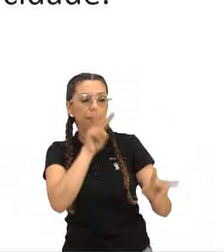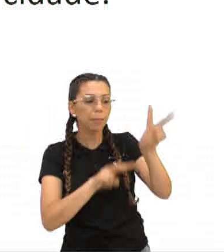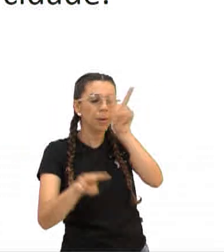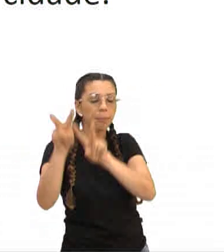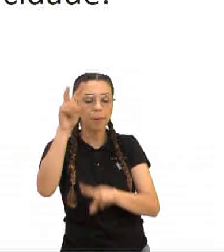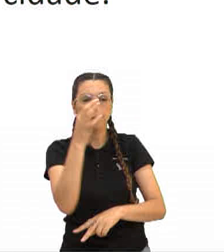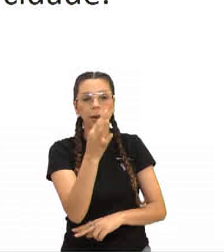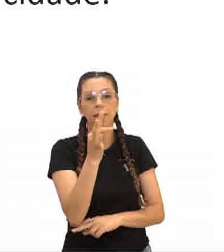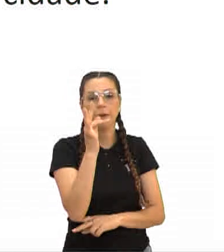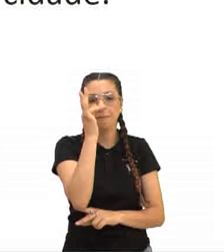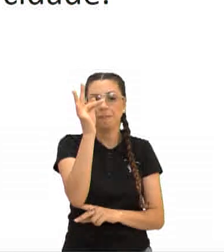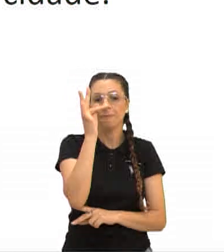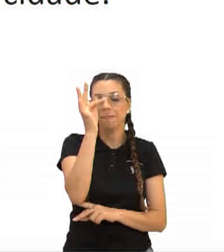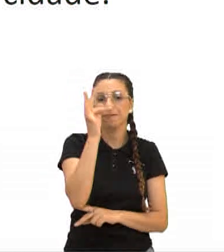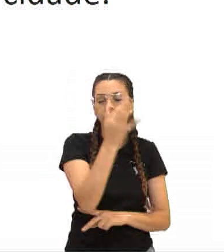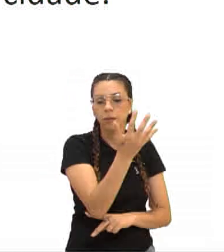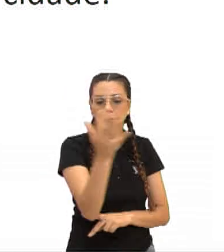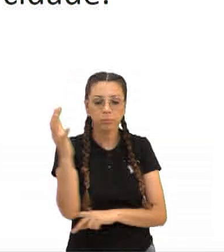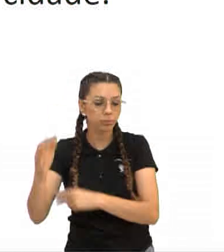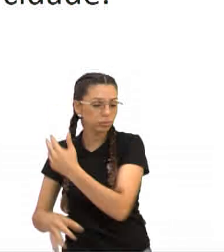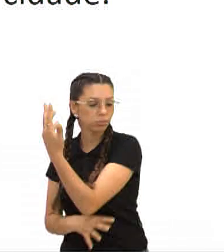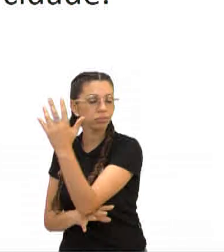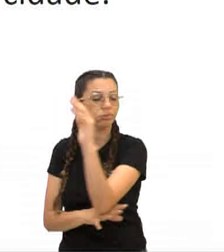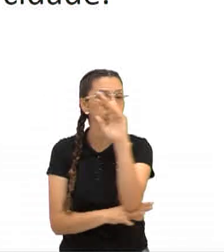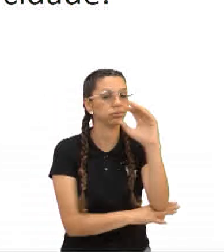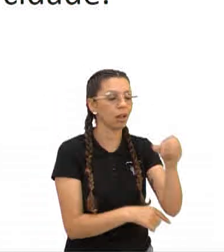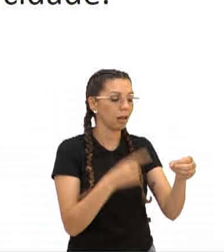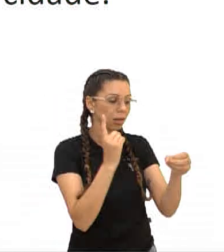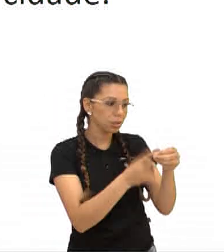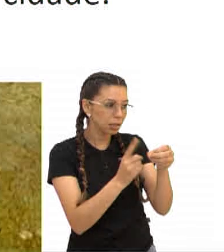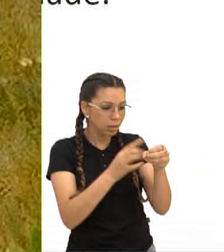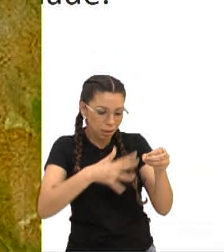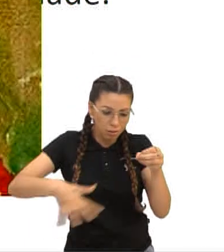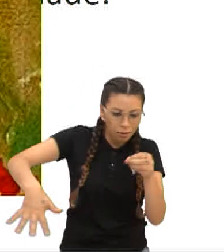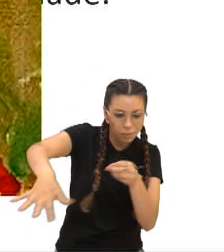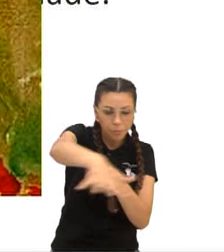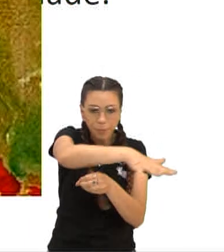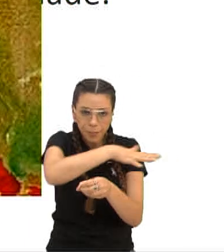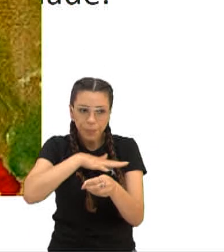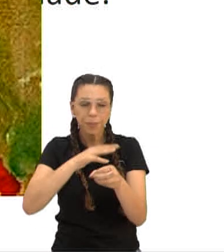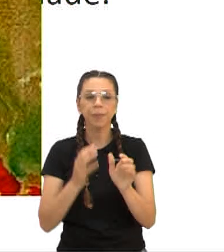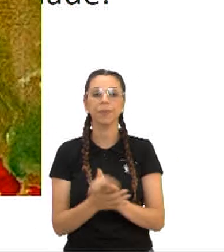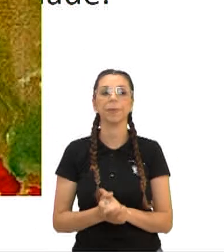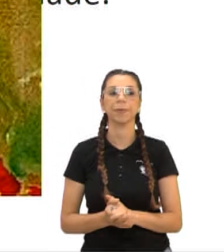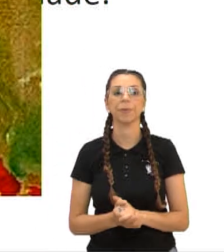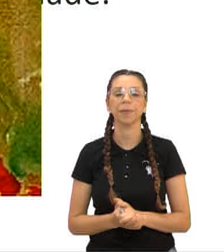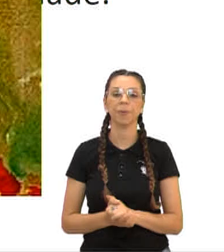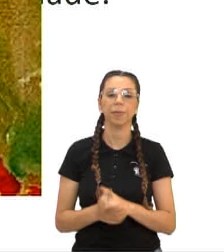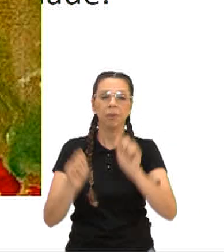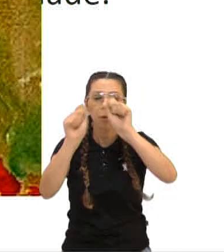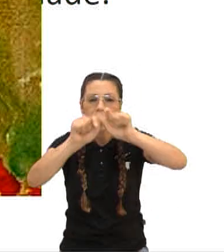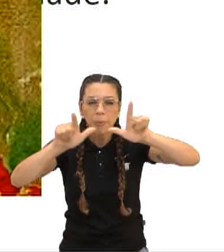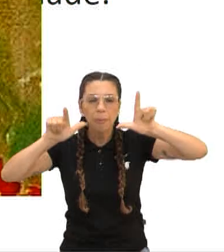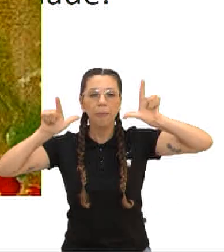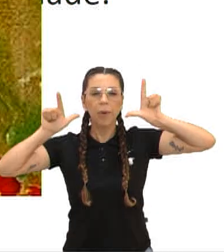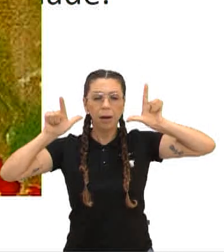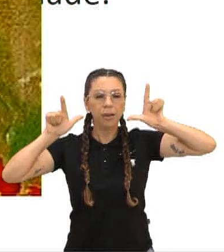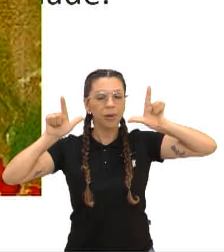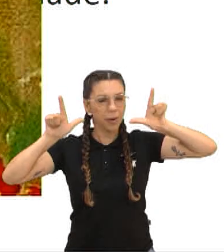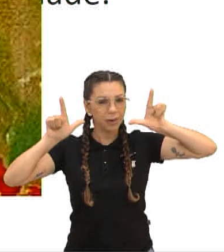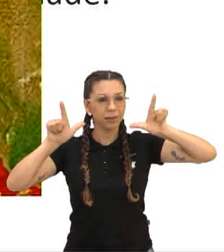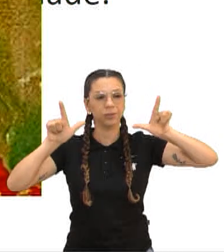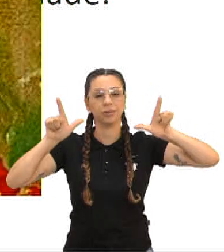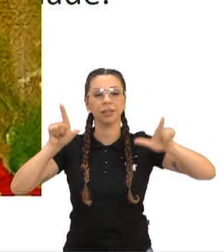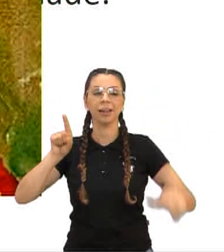flores silvestres aos arredores da cidade. Então, veja de novo, pessoal, que ela quando você se